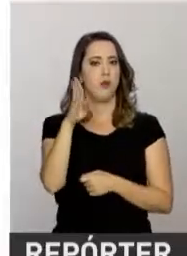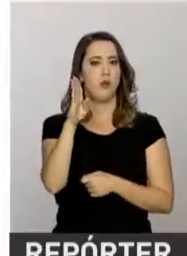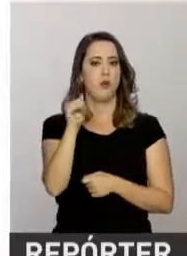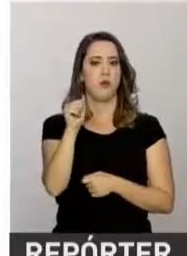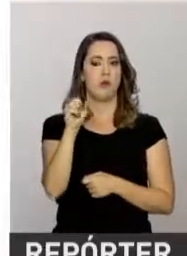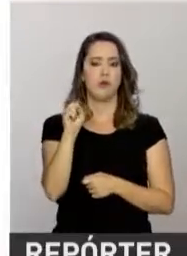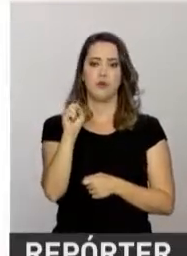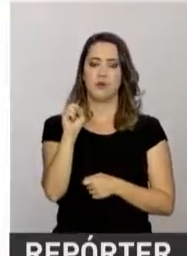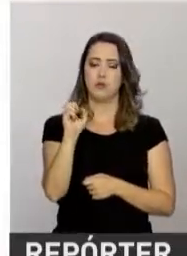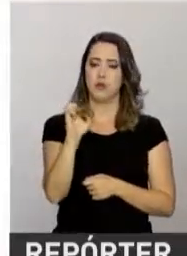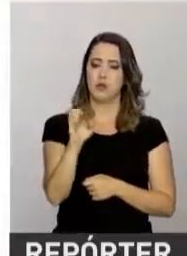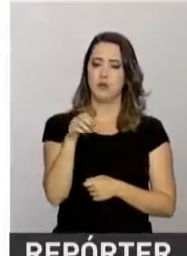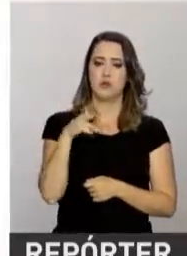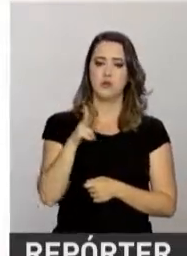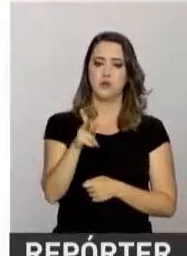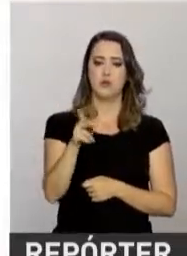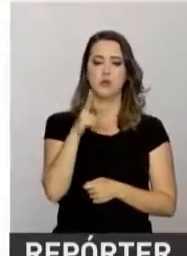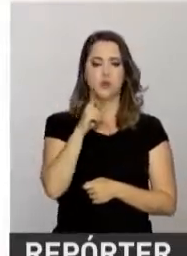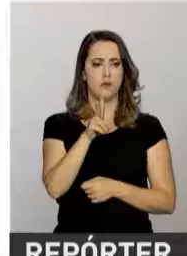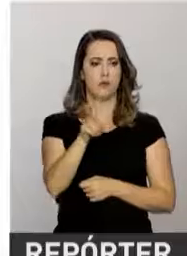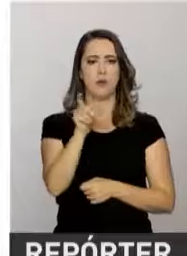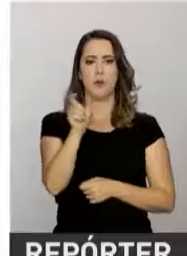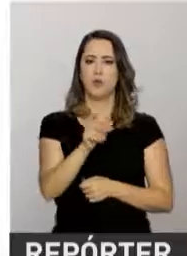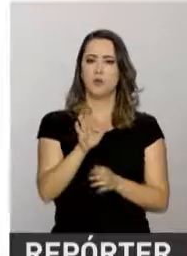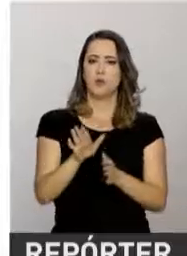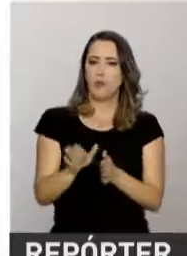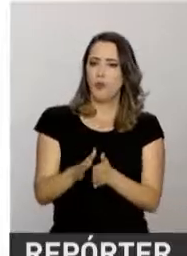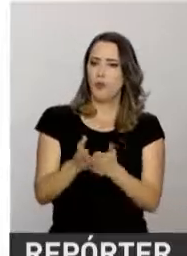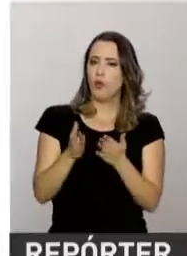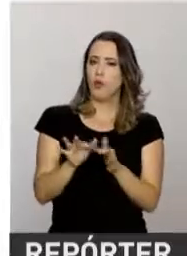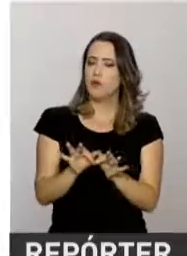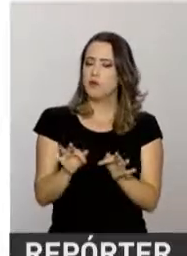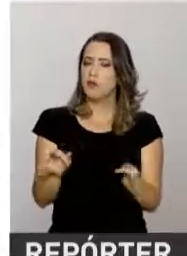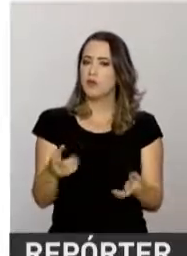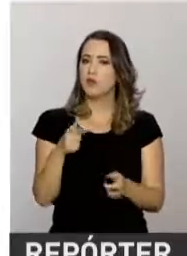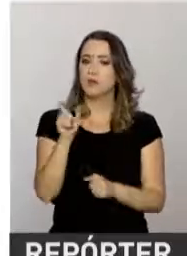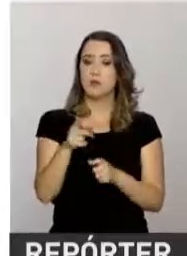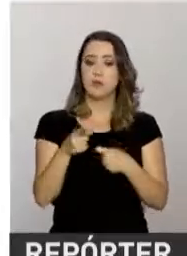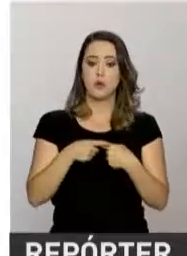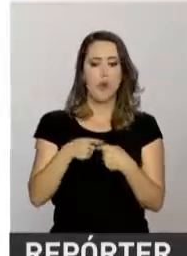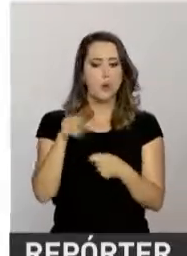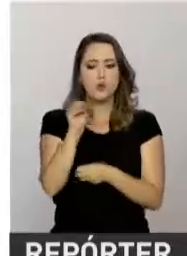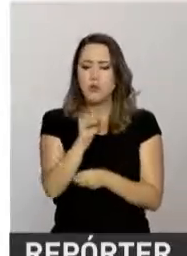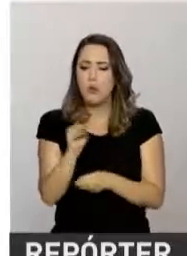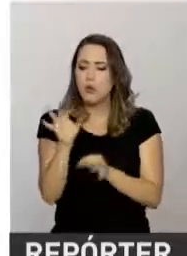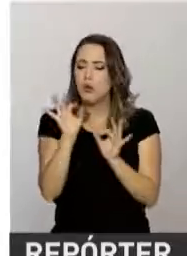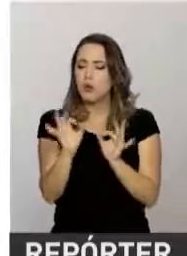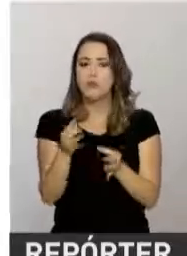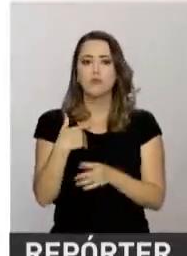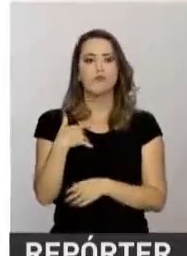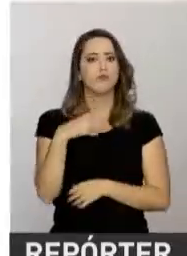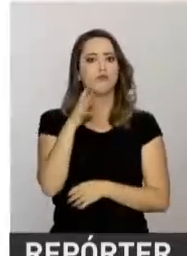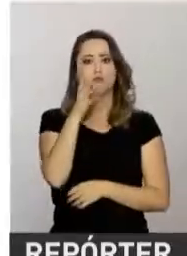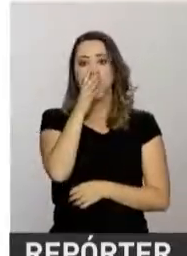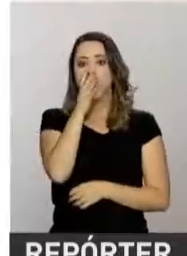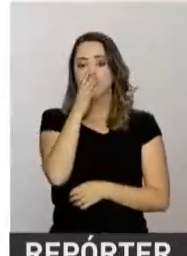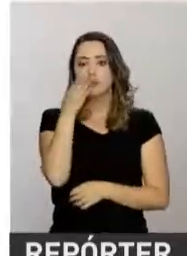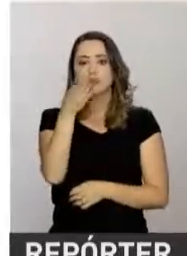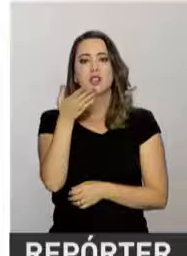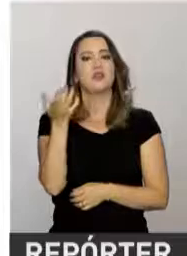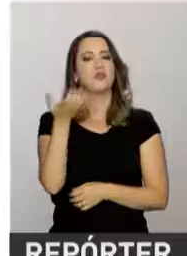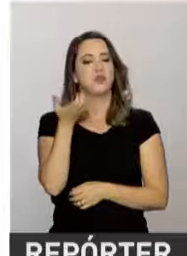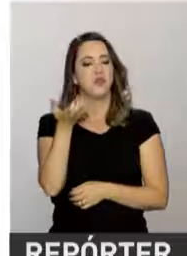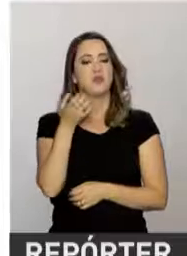público. E aí eu sempre via pessoas bem humildes e os médicos cuidando muito bem deles e eu fiquei encantada. Então, meu sonho é